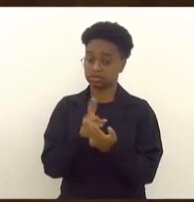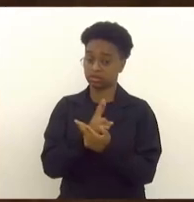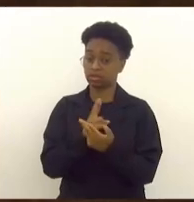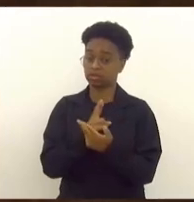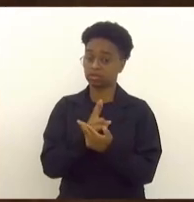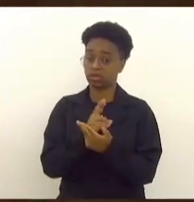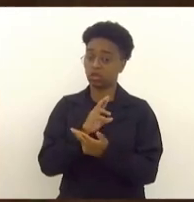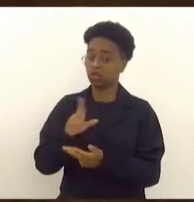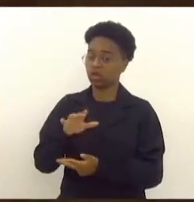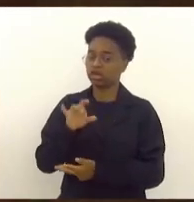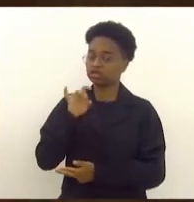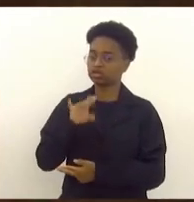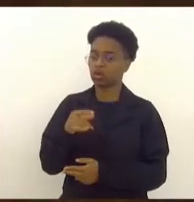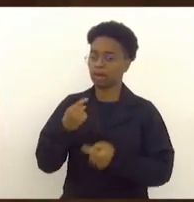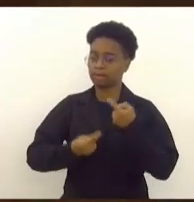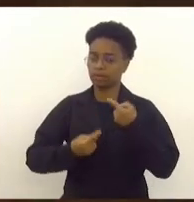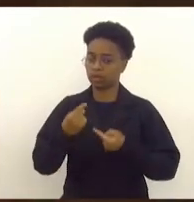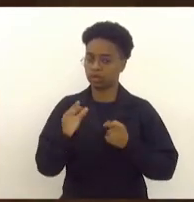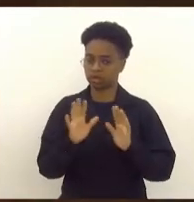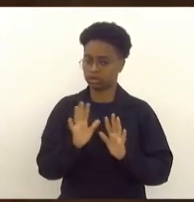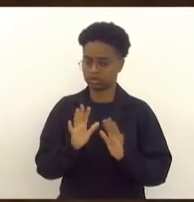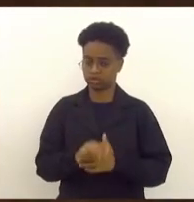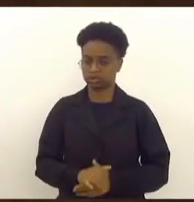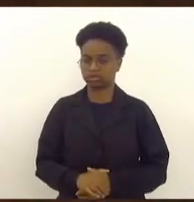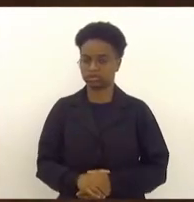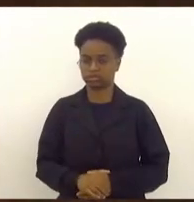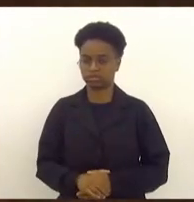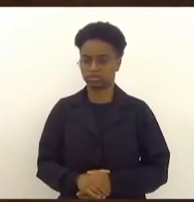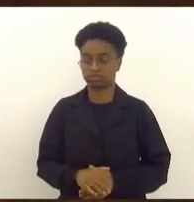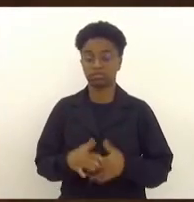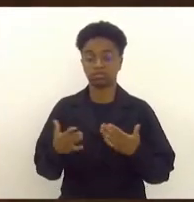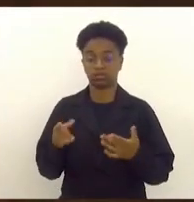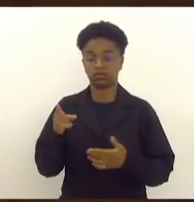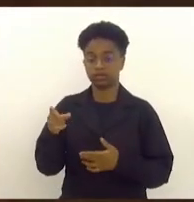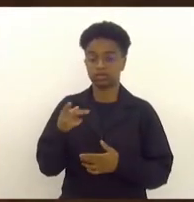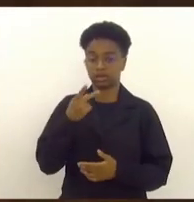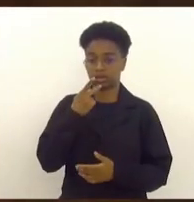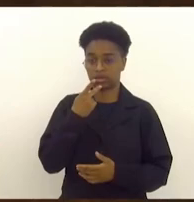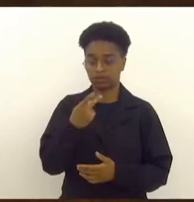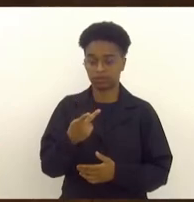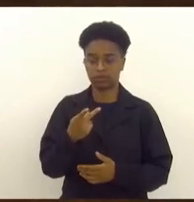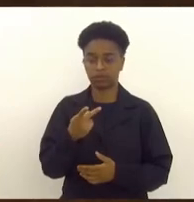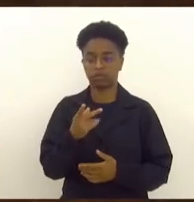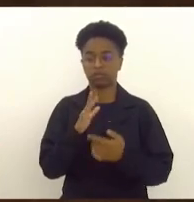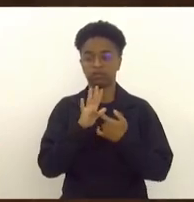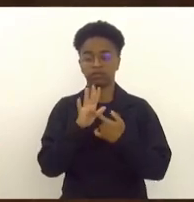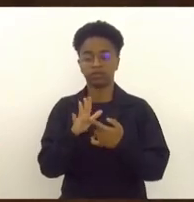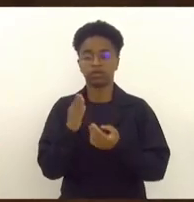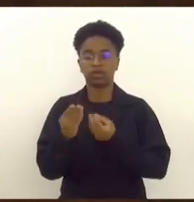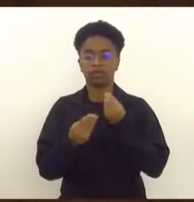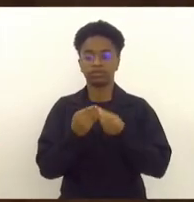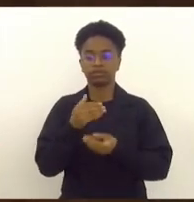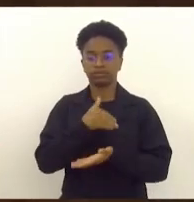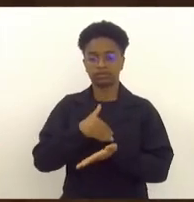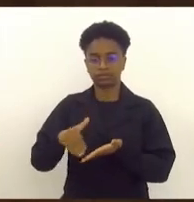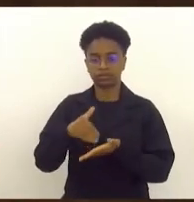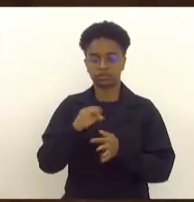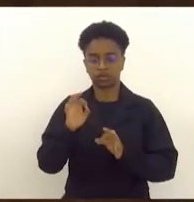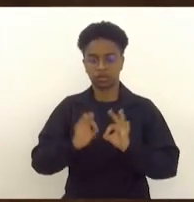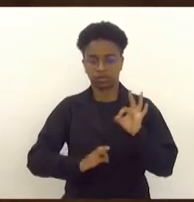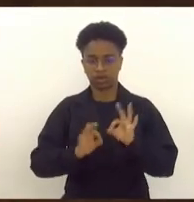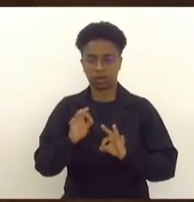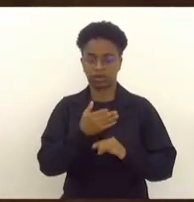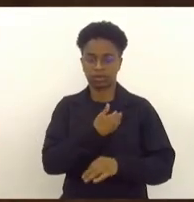mais do que política não é mais do que política e você traz aqui o relato onde a secretaria de ordem pública